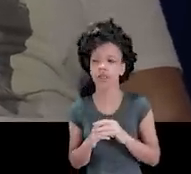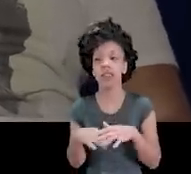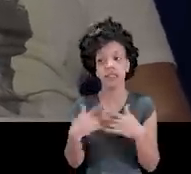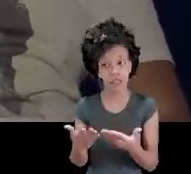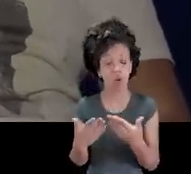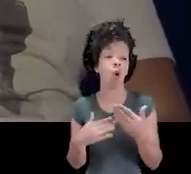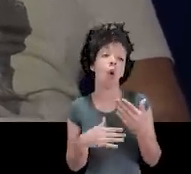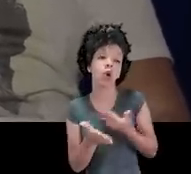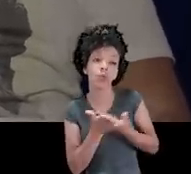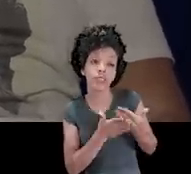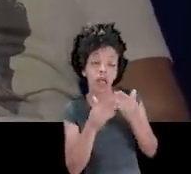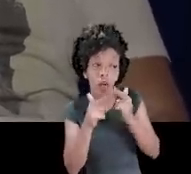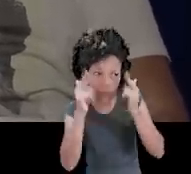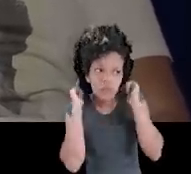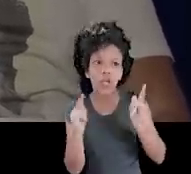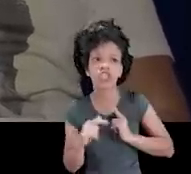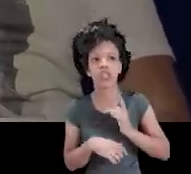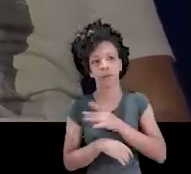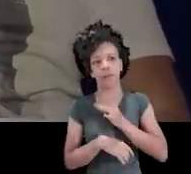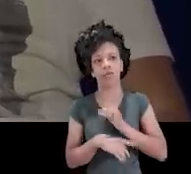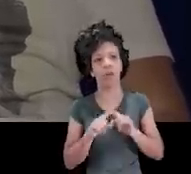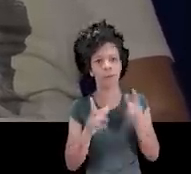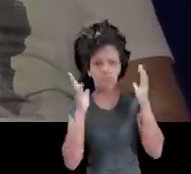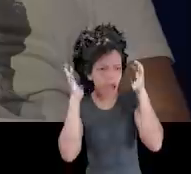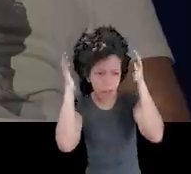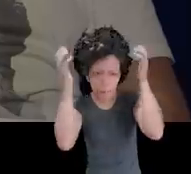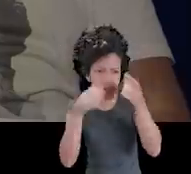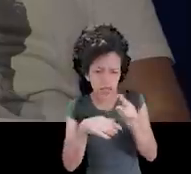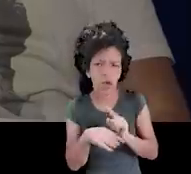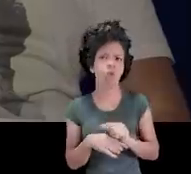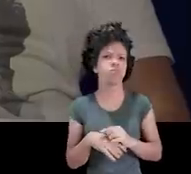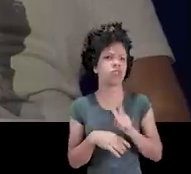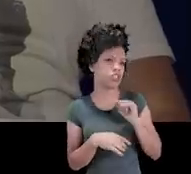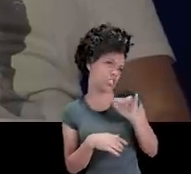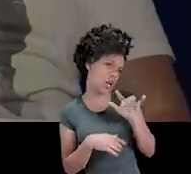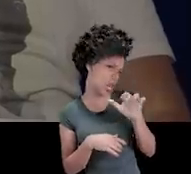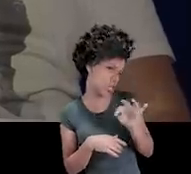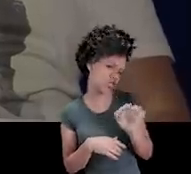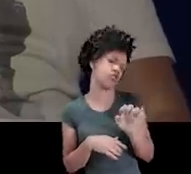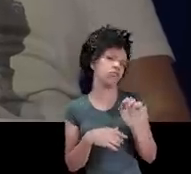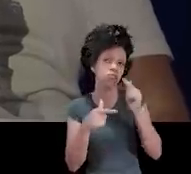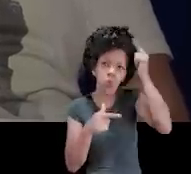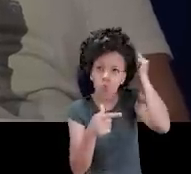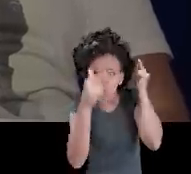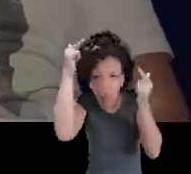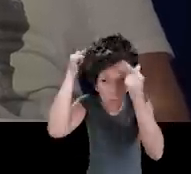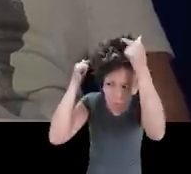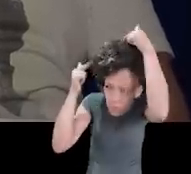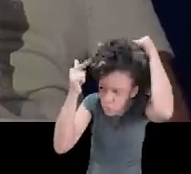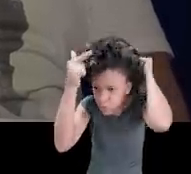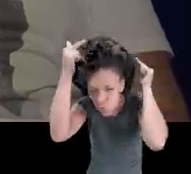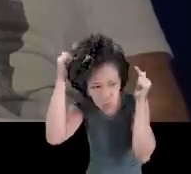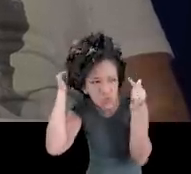comecei a raspar a cabeça, eu tinha esse medo. Mas na cabeça não, cara. Eu vou passando a Gillette, até onde eu acho que tem pelo, eu vou passando.